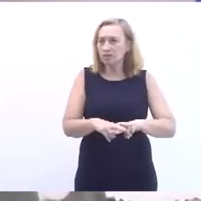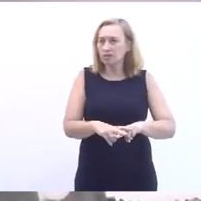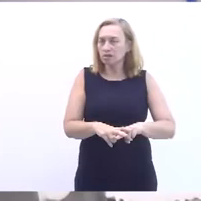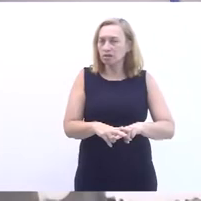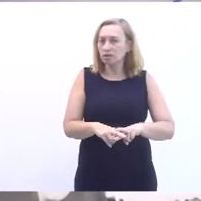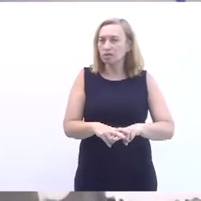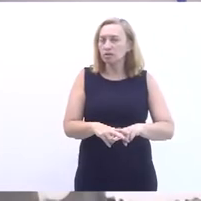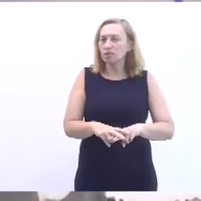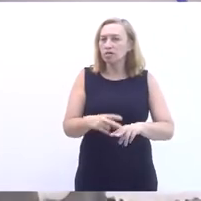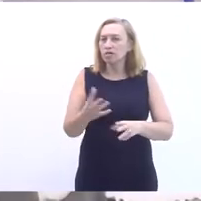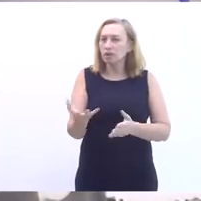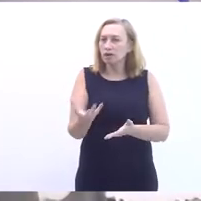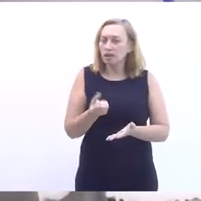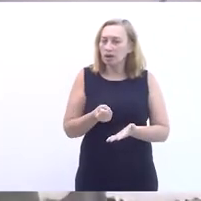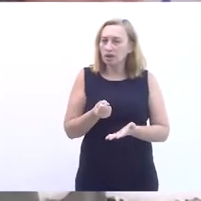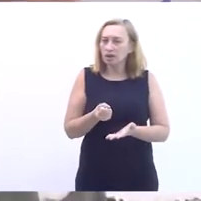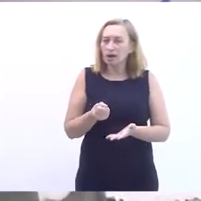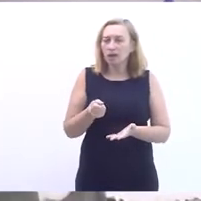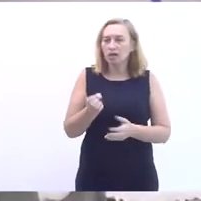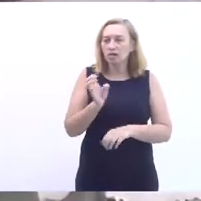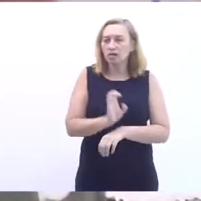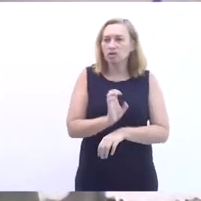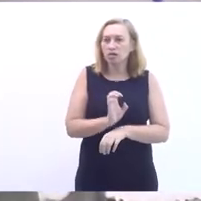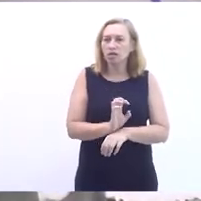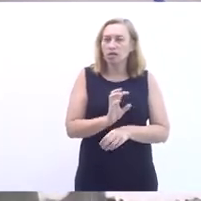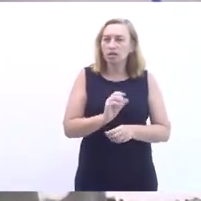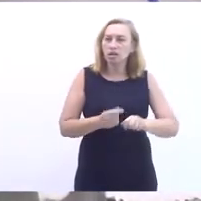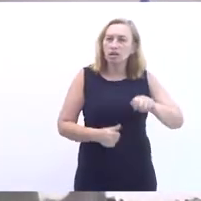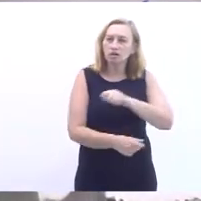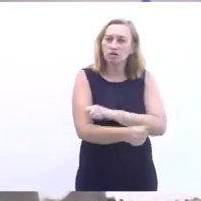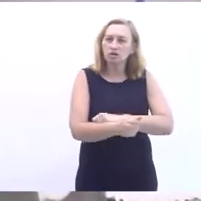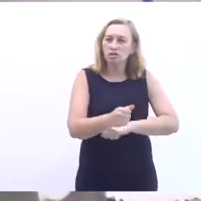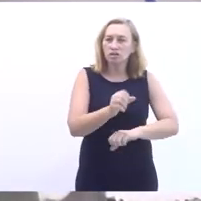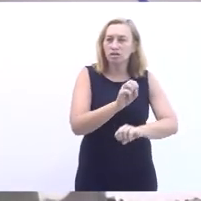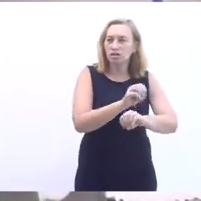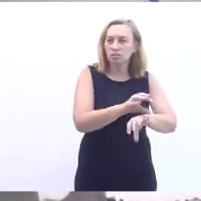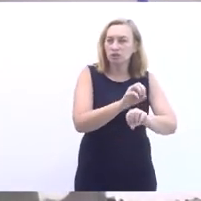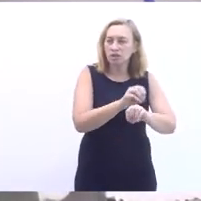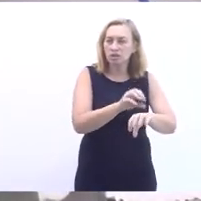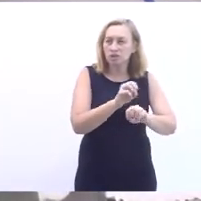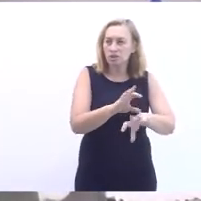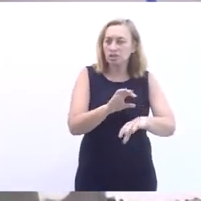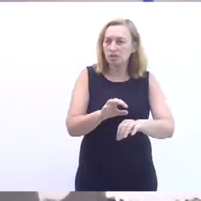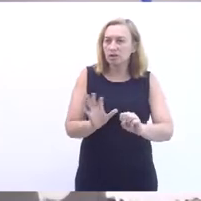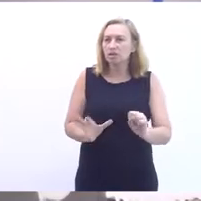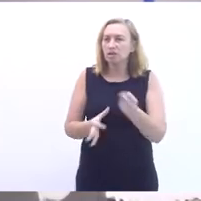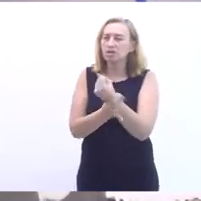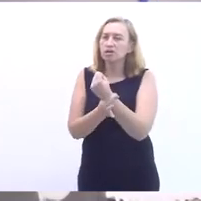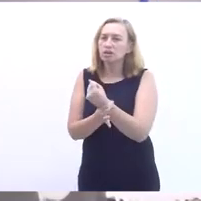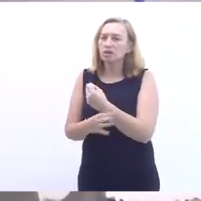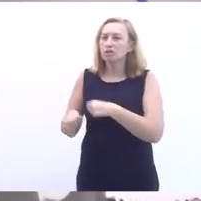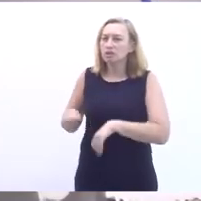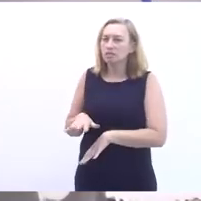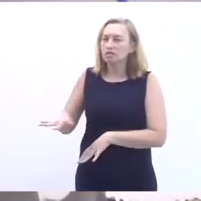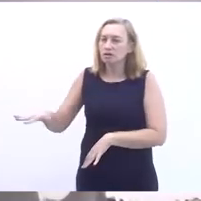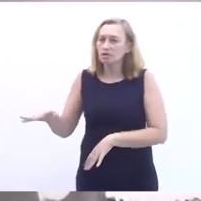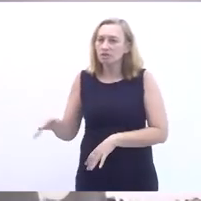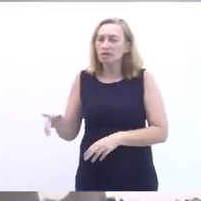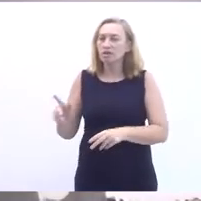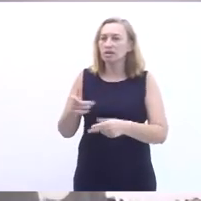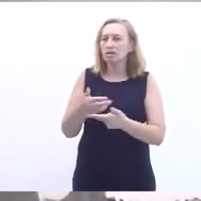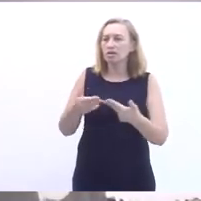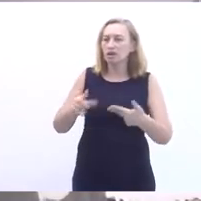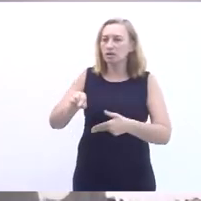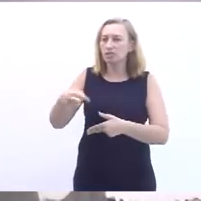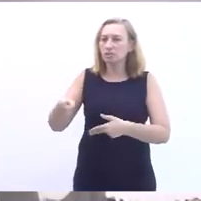pastor arrecadar investir em educação prevenção e informação segurança Comunitária projetos para juventude etc